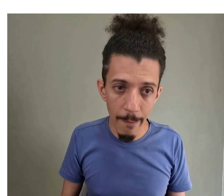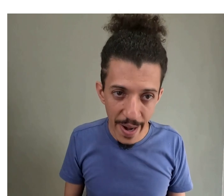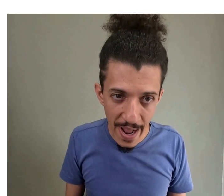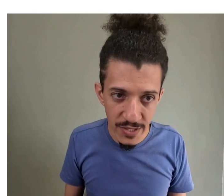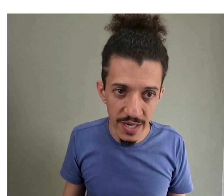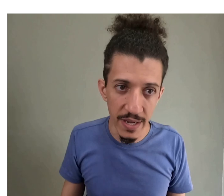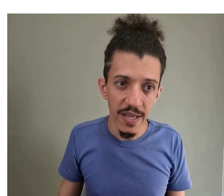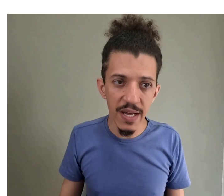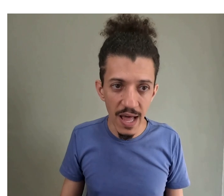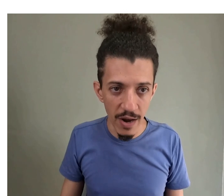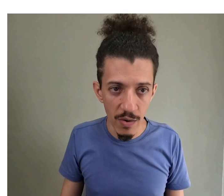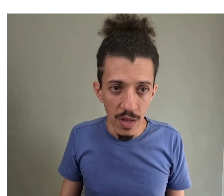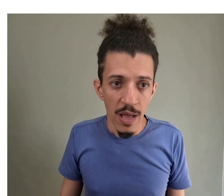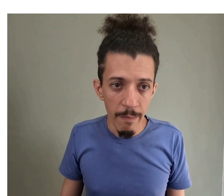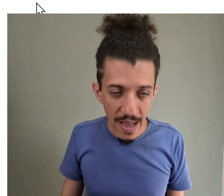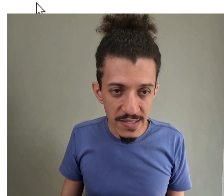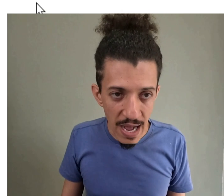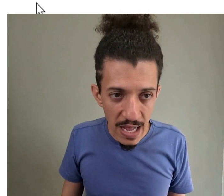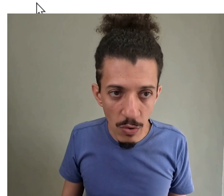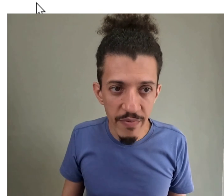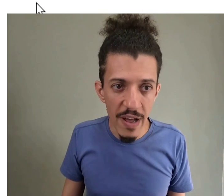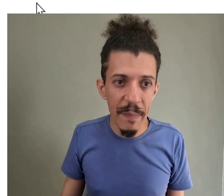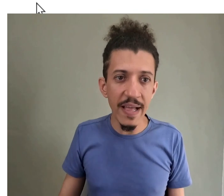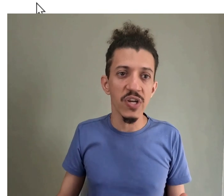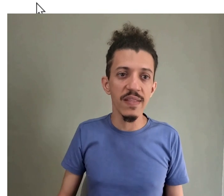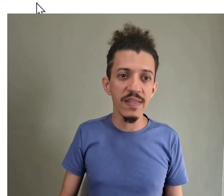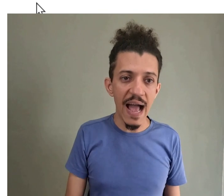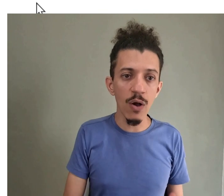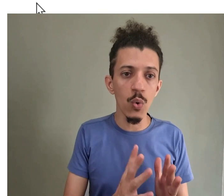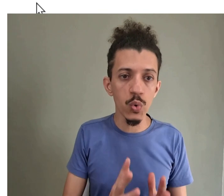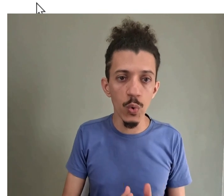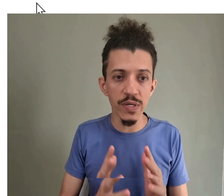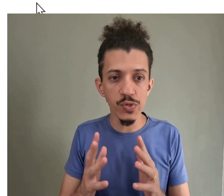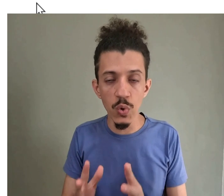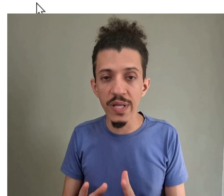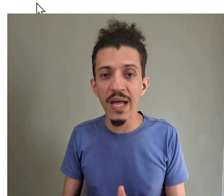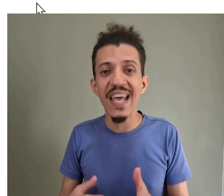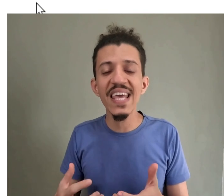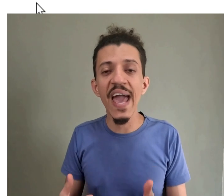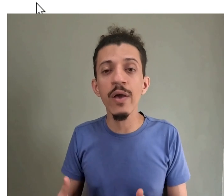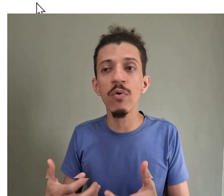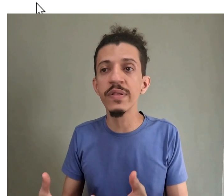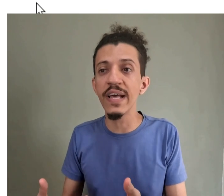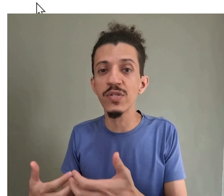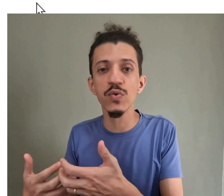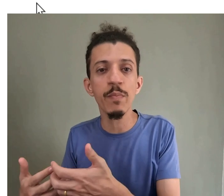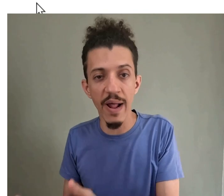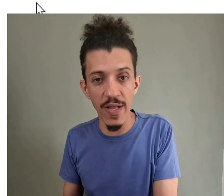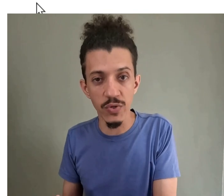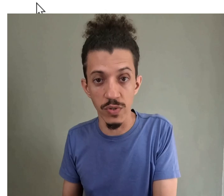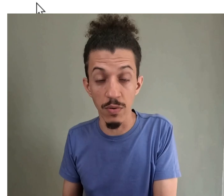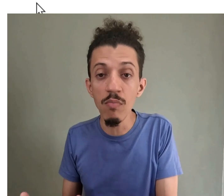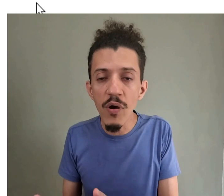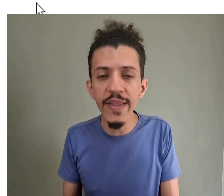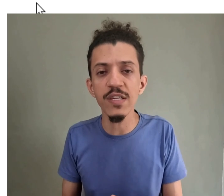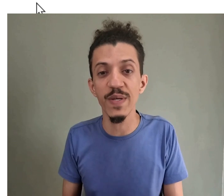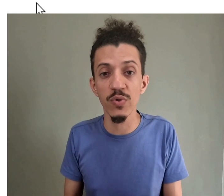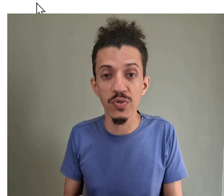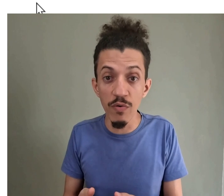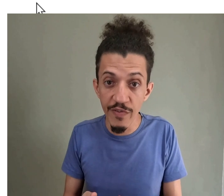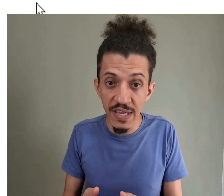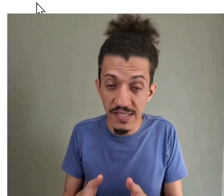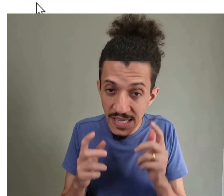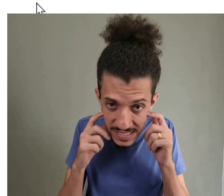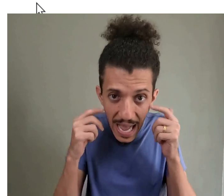na prática. E claro, baseado, obviamente, na cultura surda e em contextos práticos. Muitas